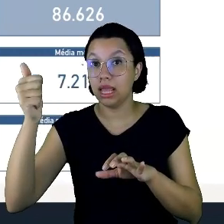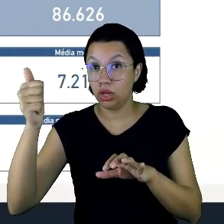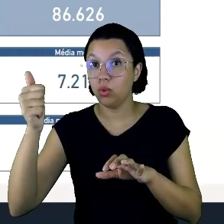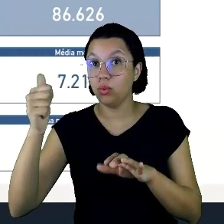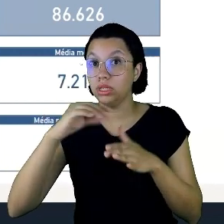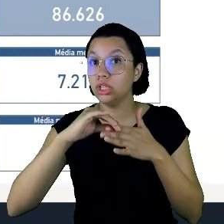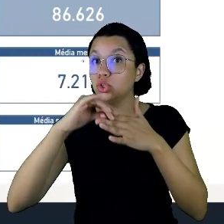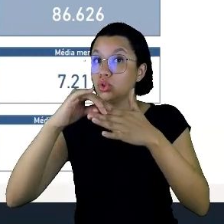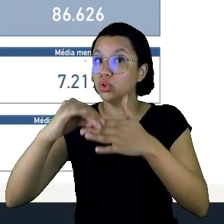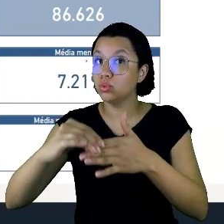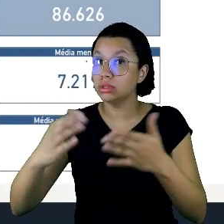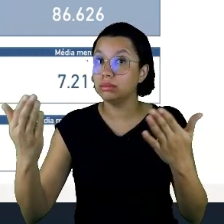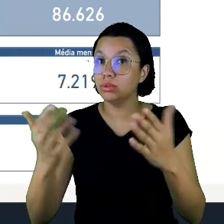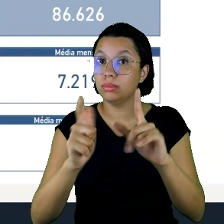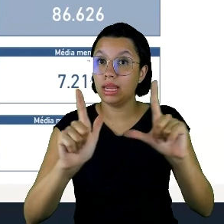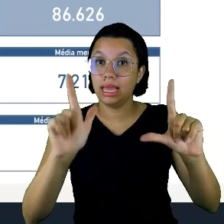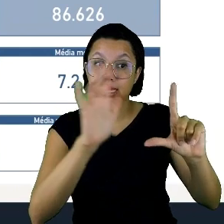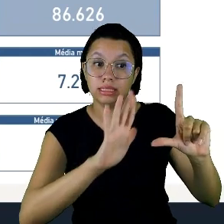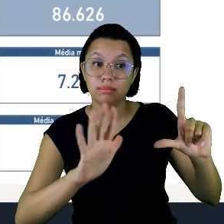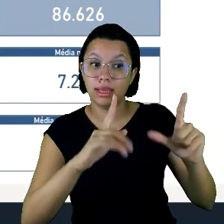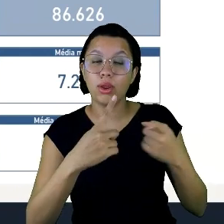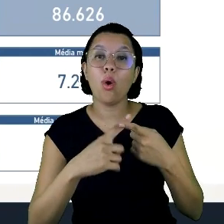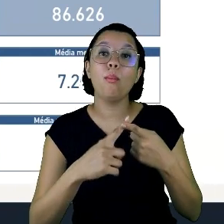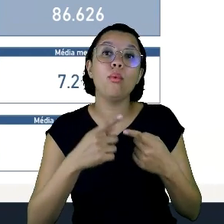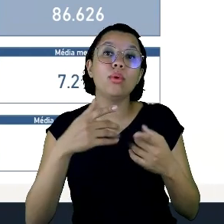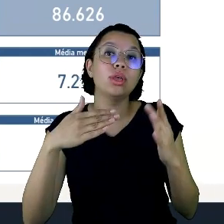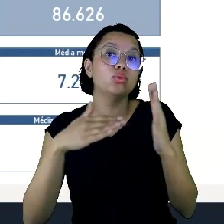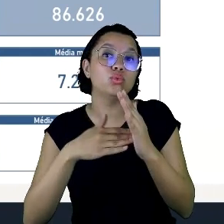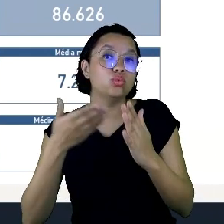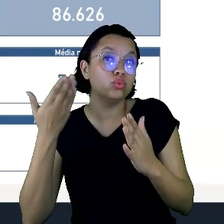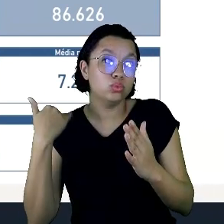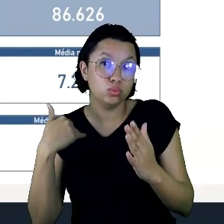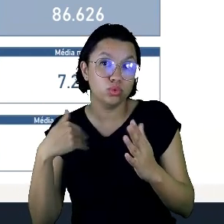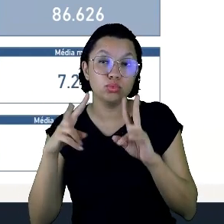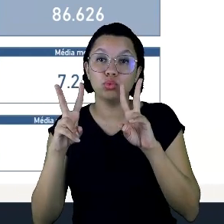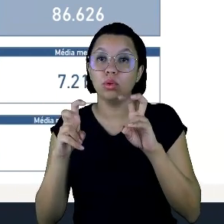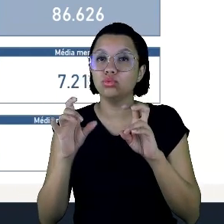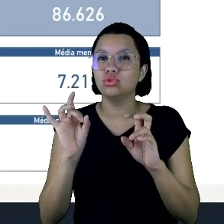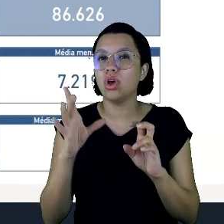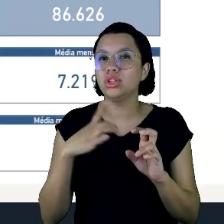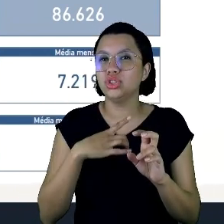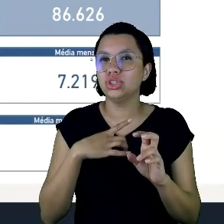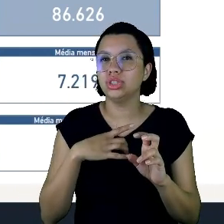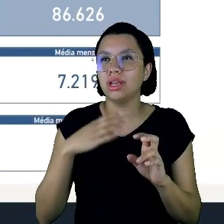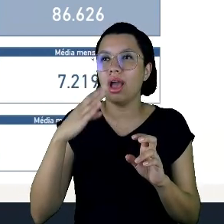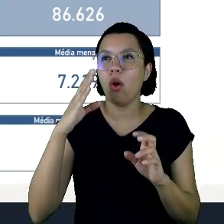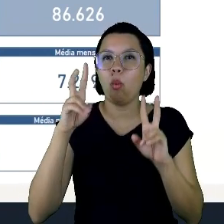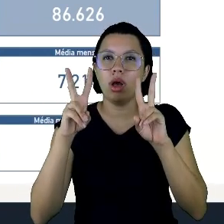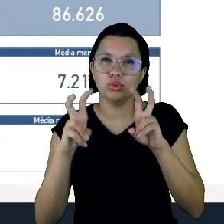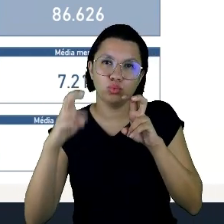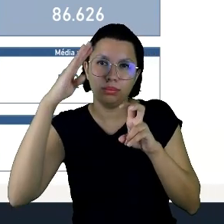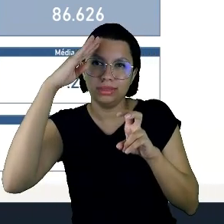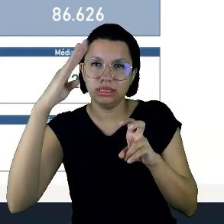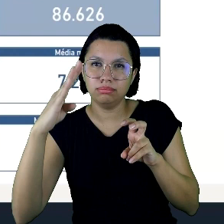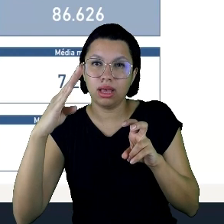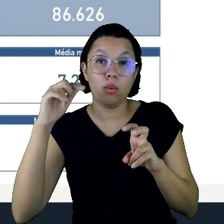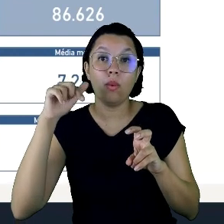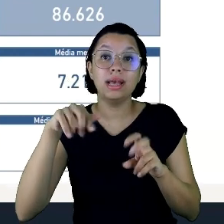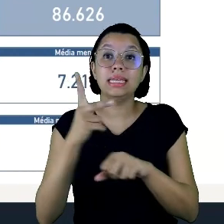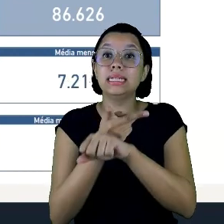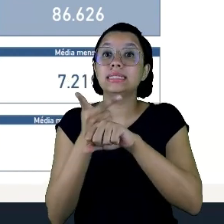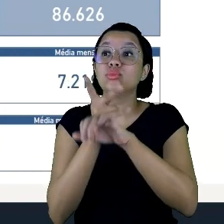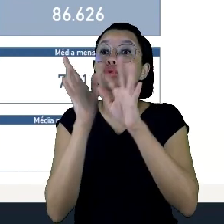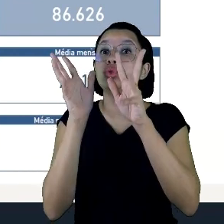Aqui, isso é uma melhoria que nós trouxemos para esse painel, que no painel anterior, no assunto, ele só